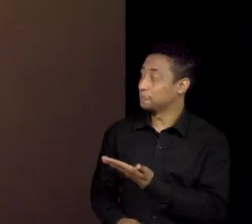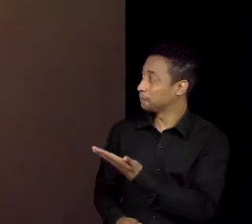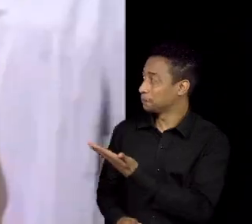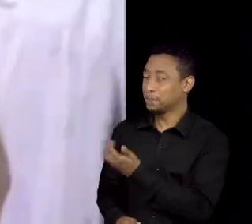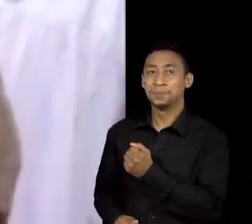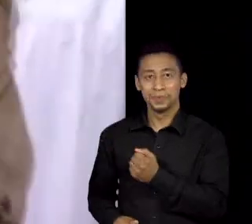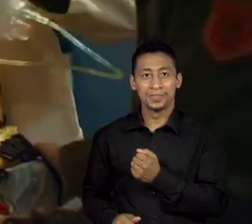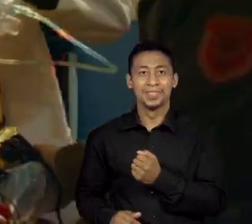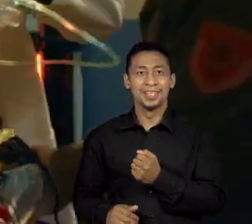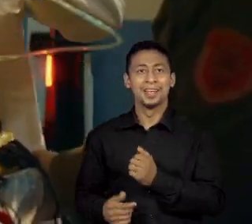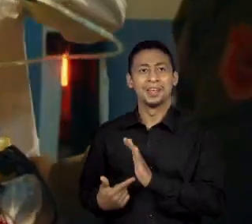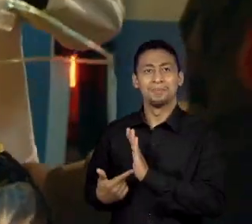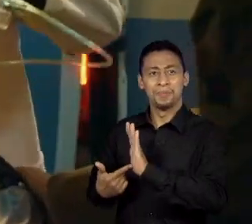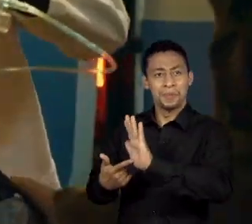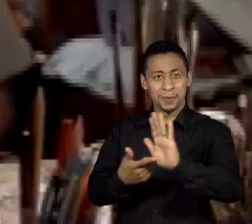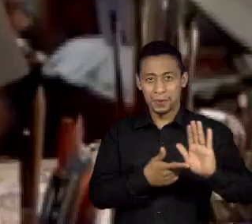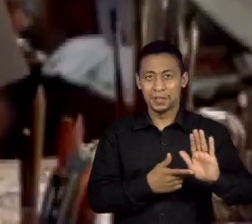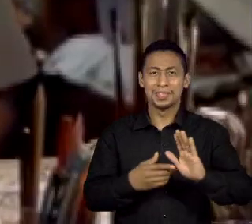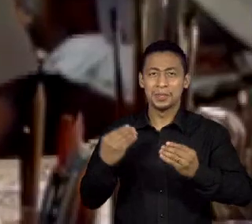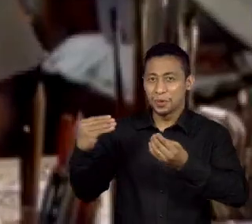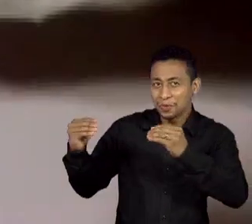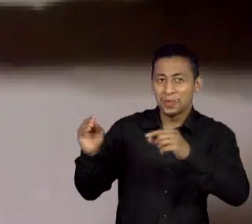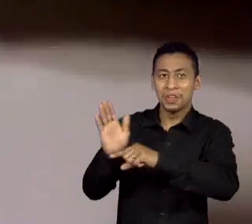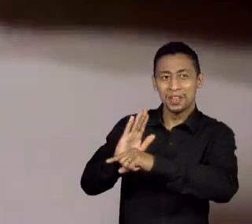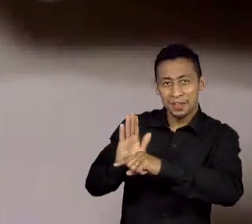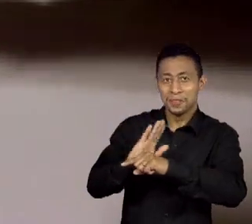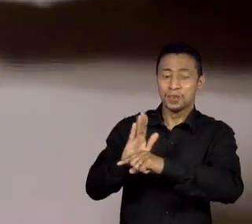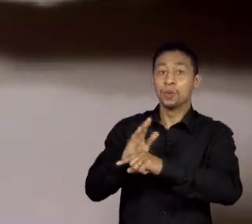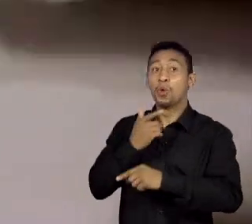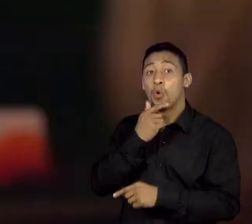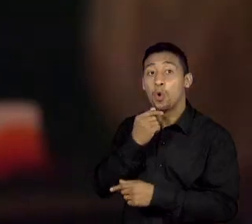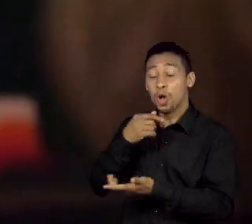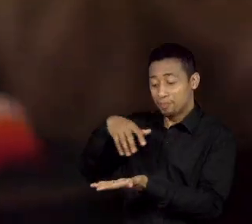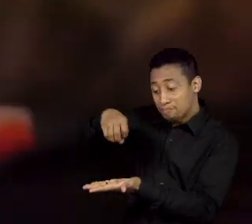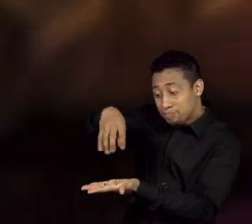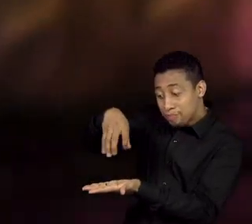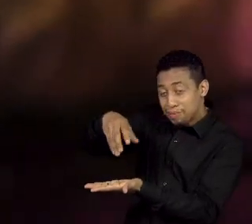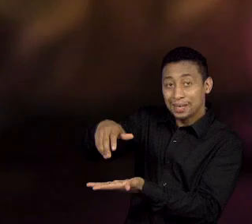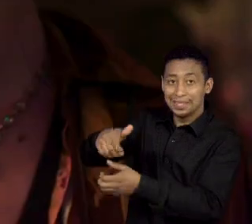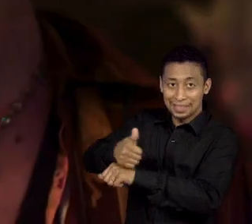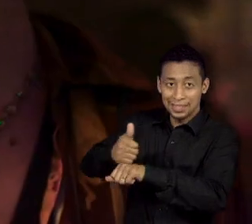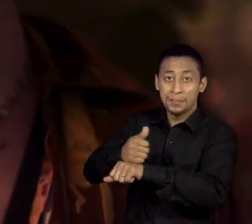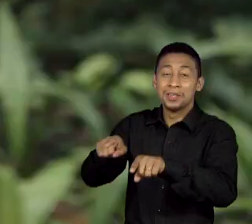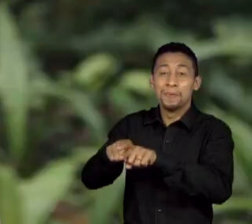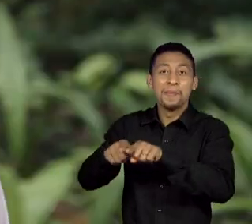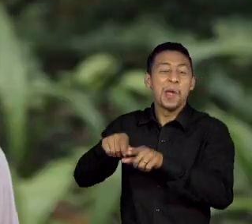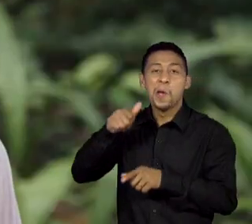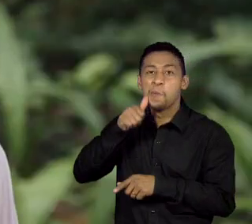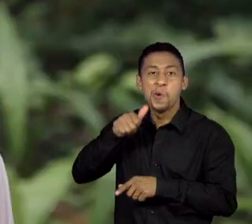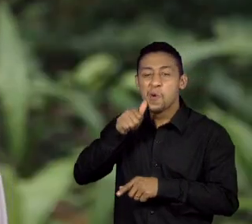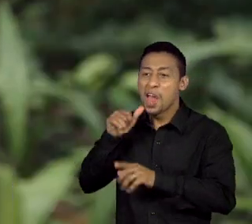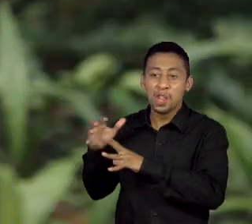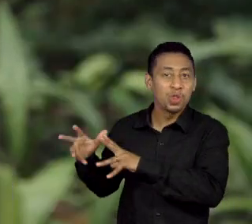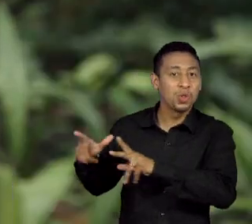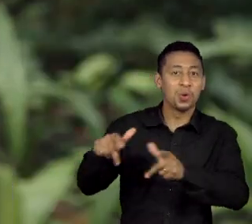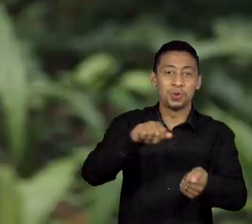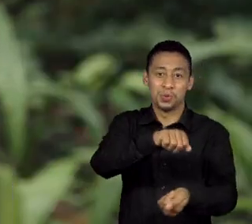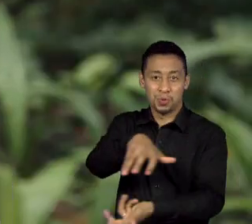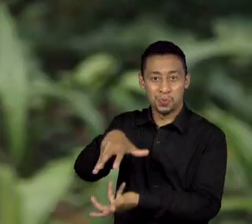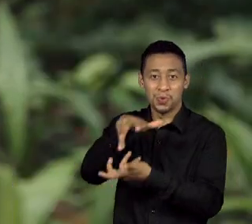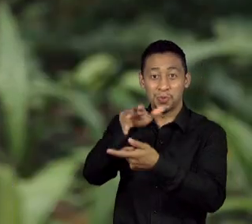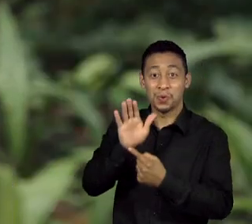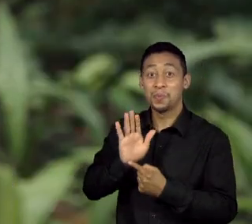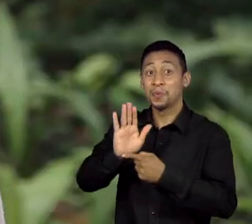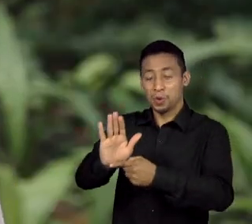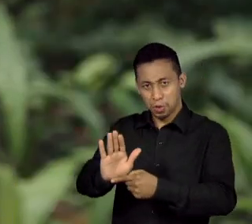da Compadecida, Sob Pressão, O Homem que Copiava e Todas as Mulheres do Mundo. O nome deles está associado a